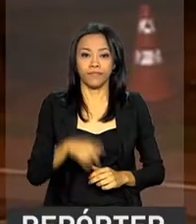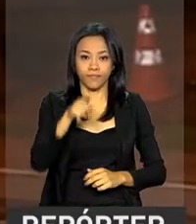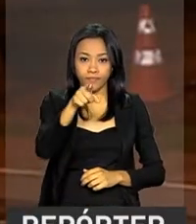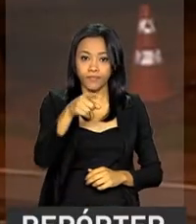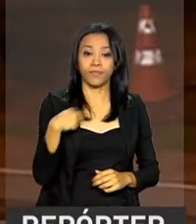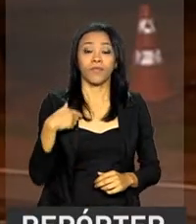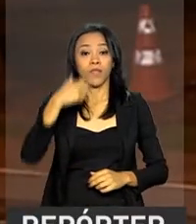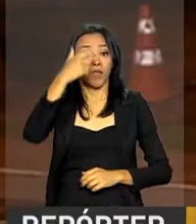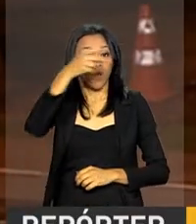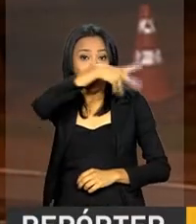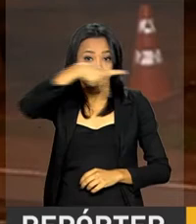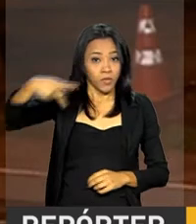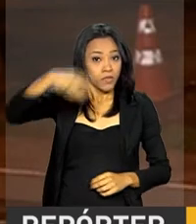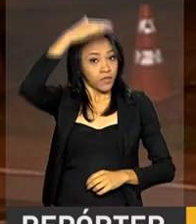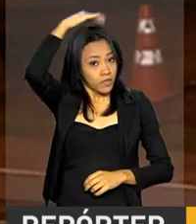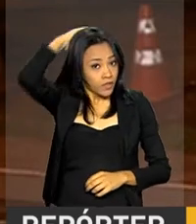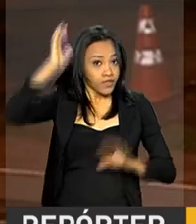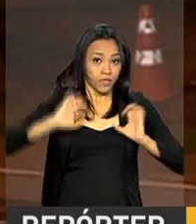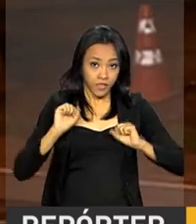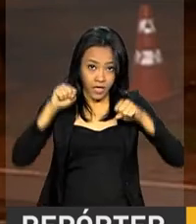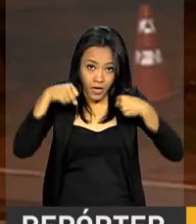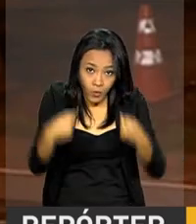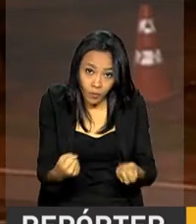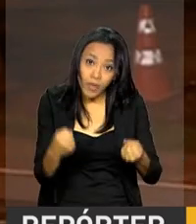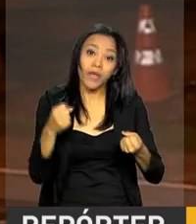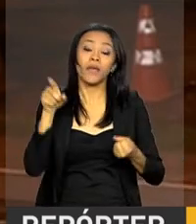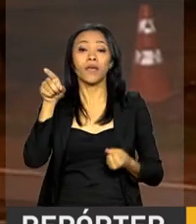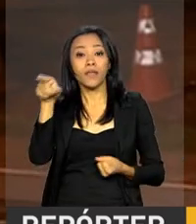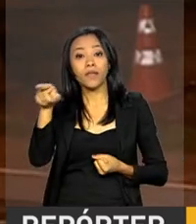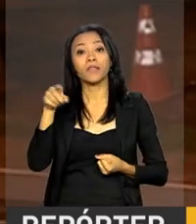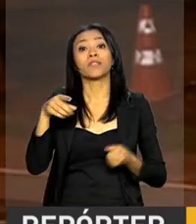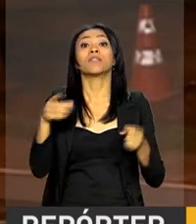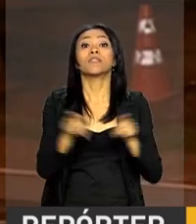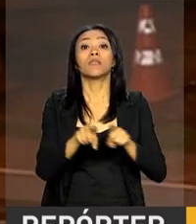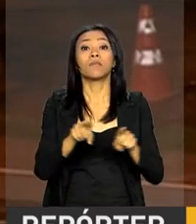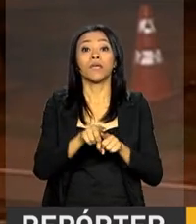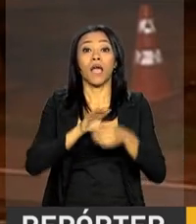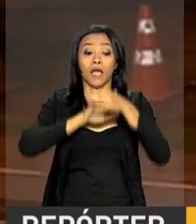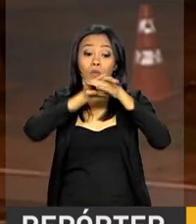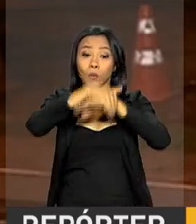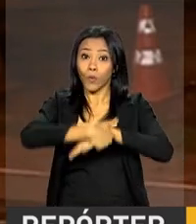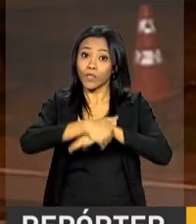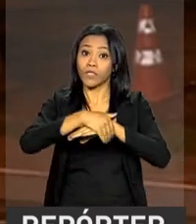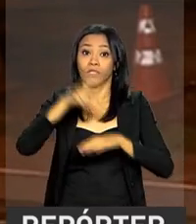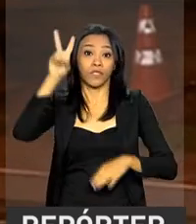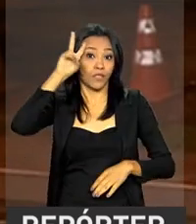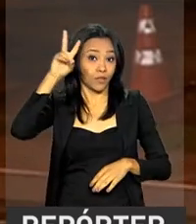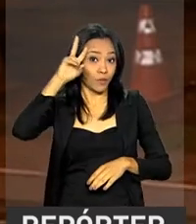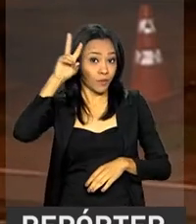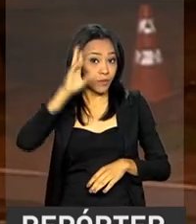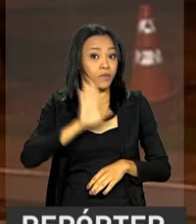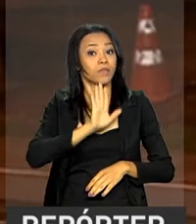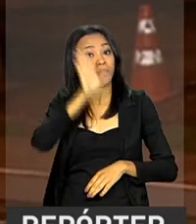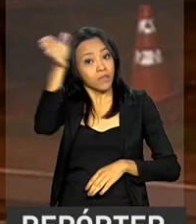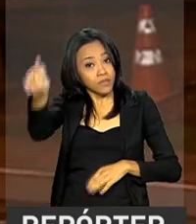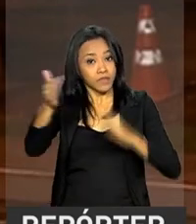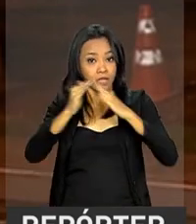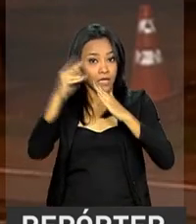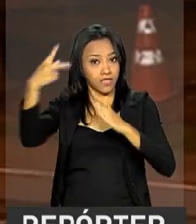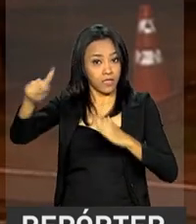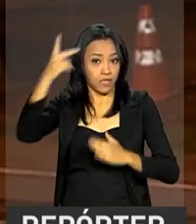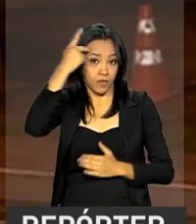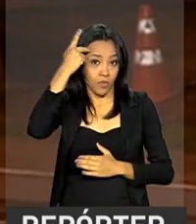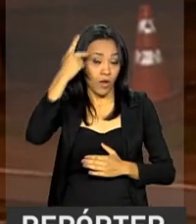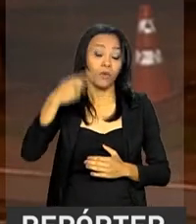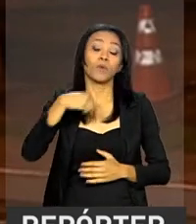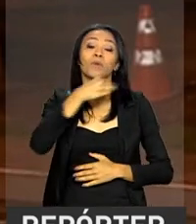Enquanto se recupera do procedimento cirúrgico na próstata, o presidente Michel Temer recebeu no início da noite desta segunda-feira, na casa dele em São Paulo, o ministro